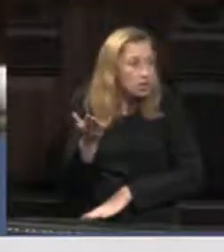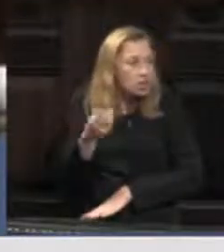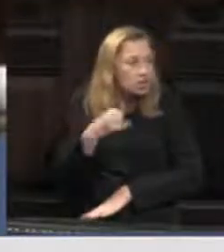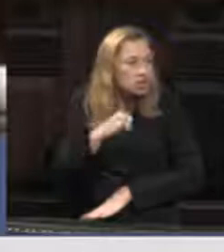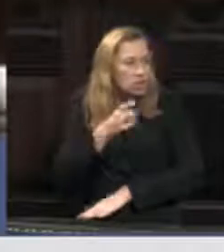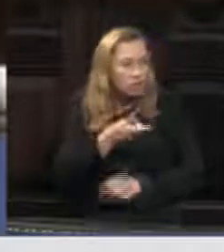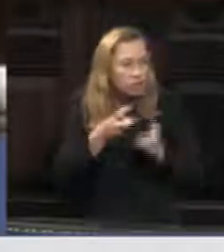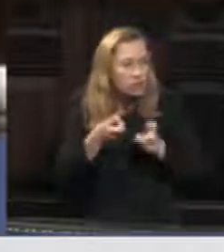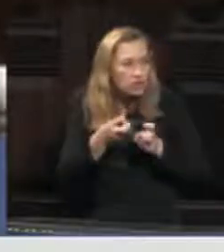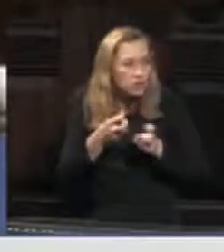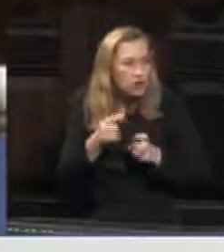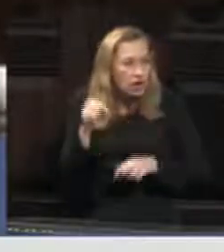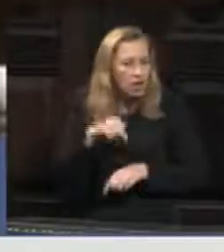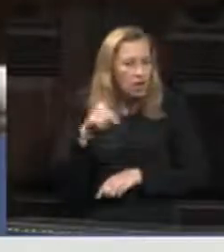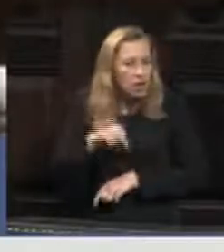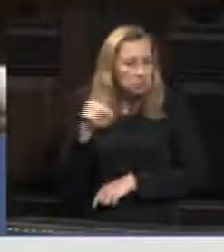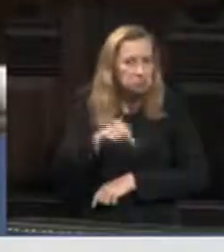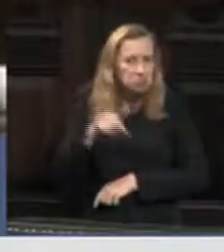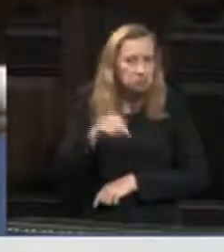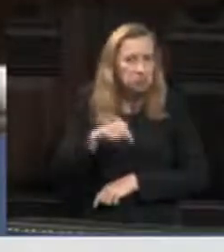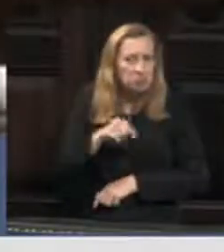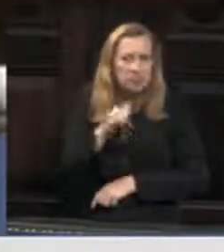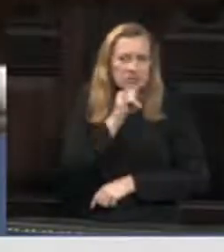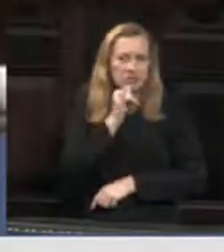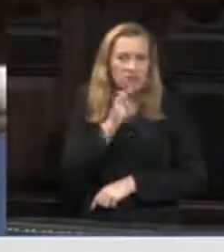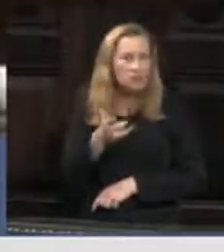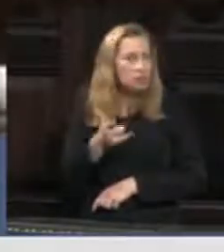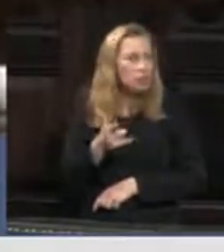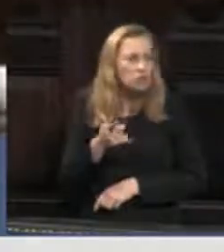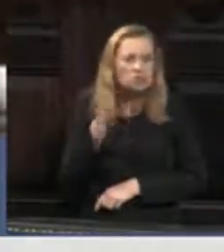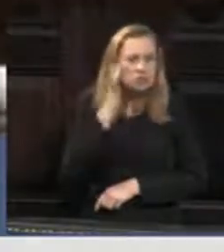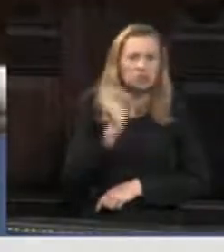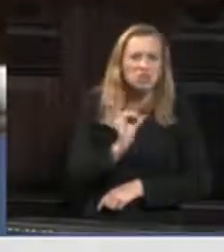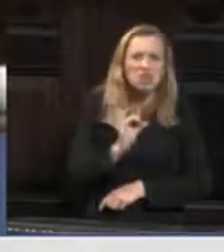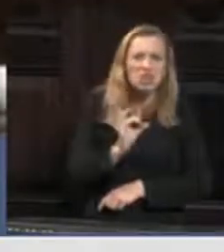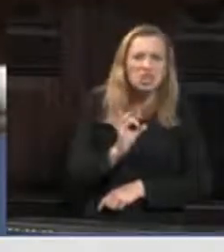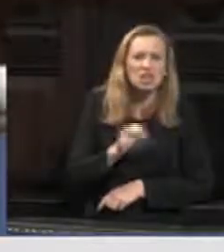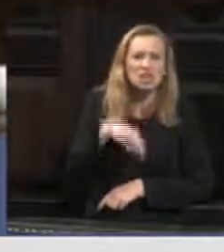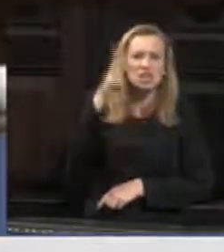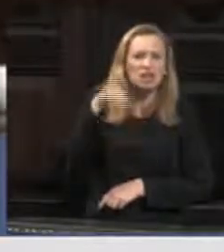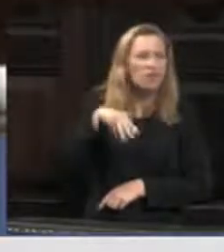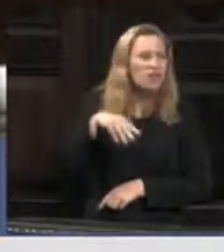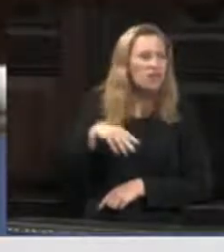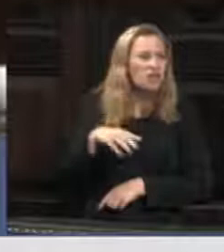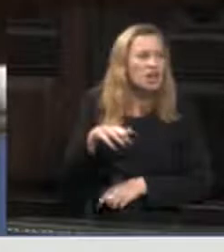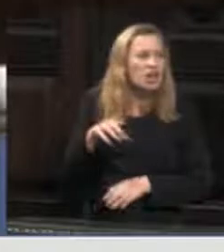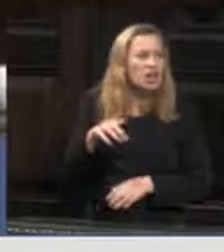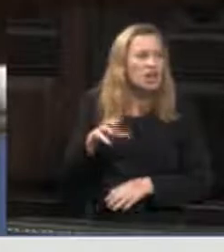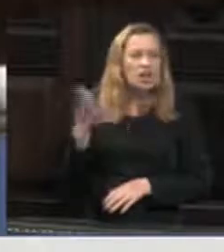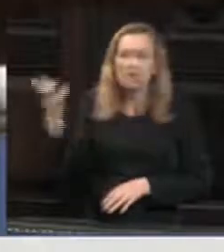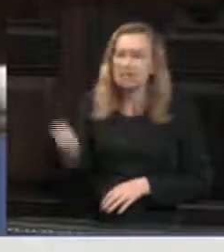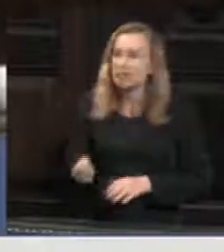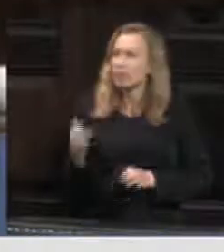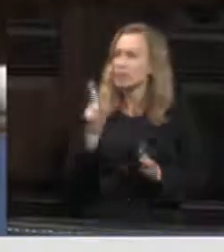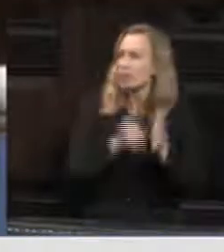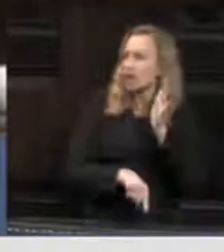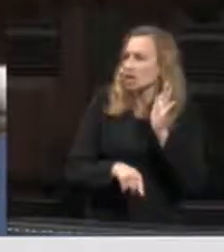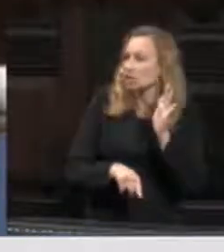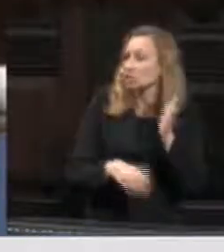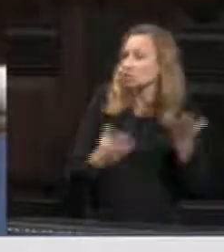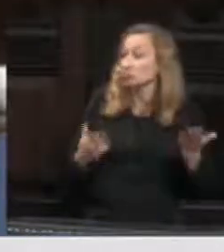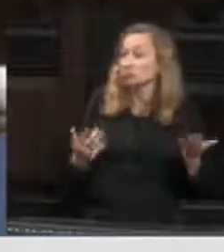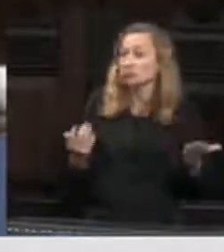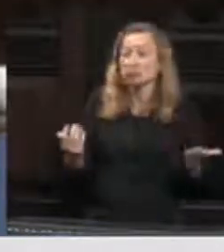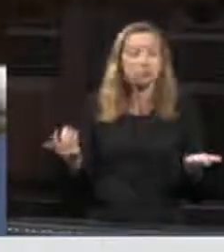aqui na assembléia por exemplo né não sei quem recebe menos do que isso então estou querendo realmente fazer um arrocho